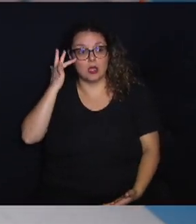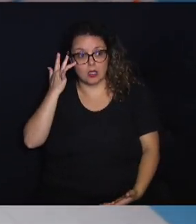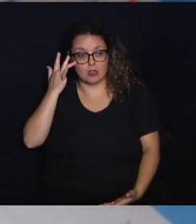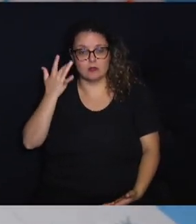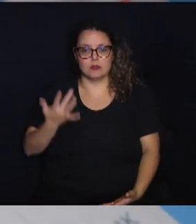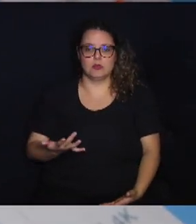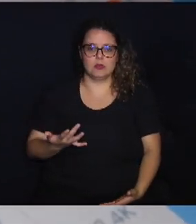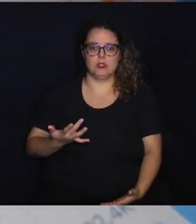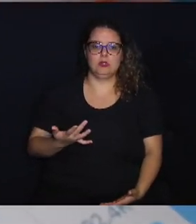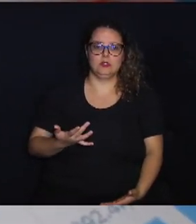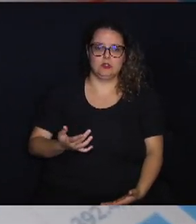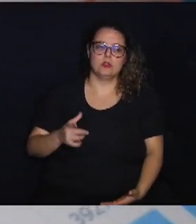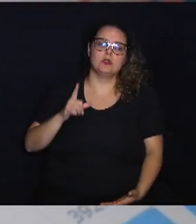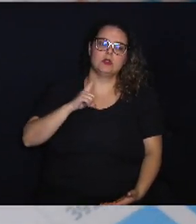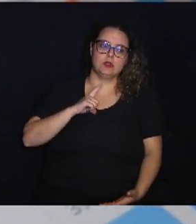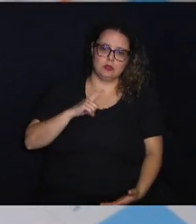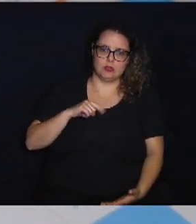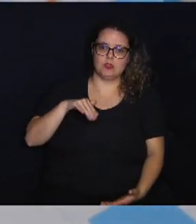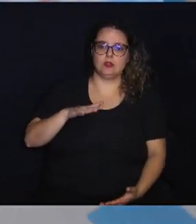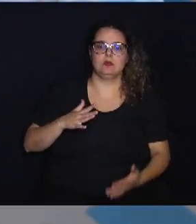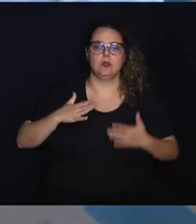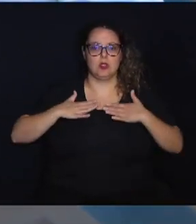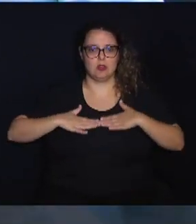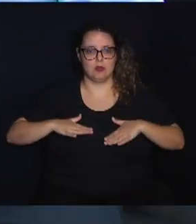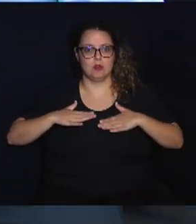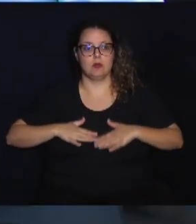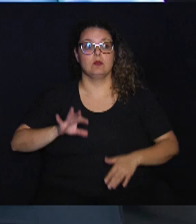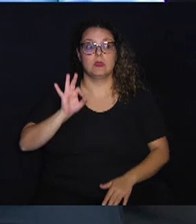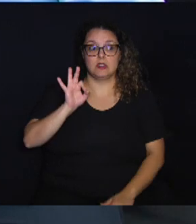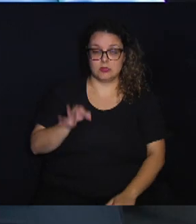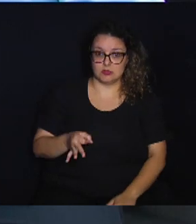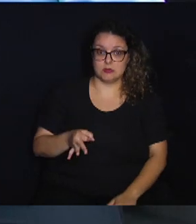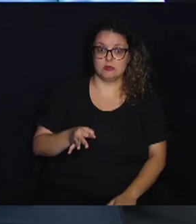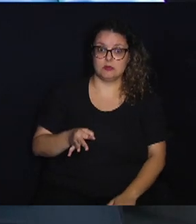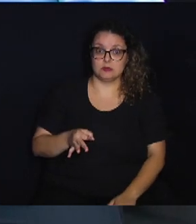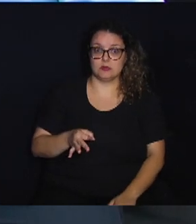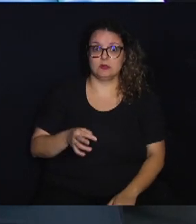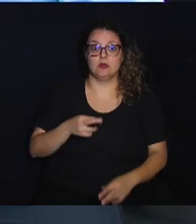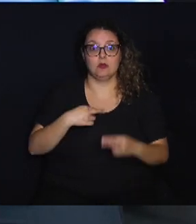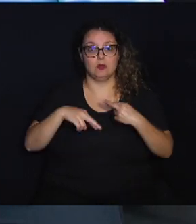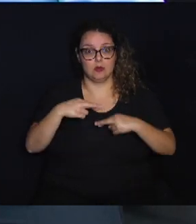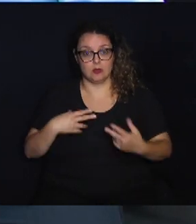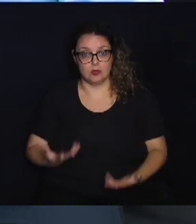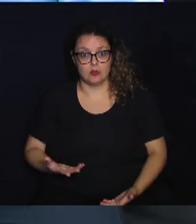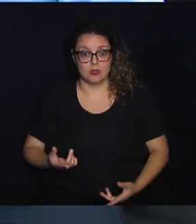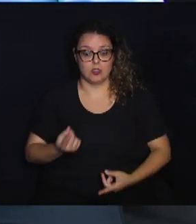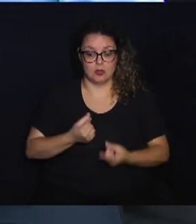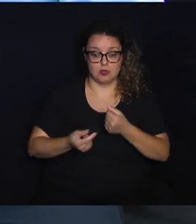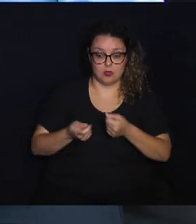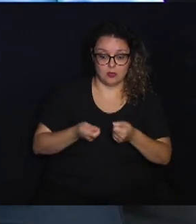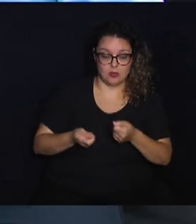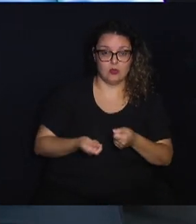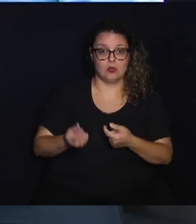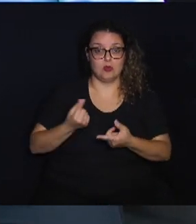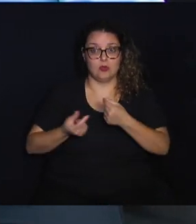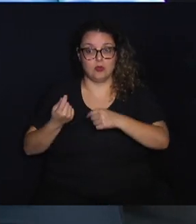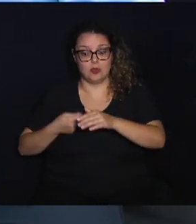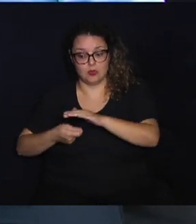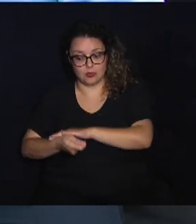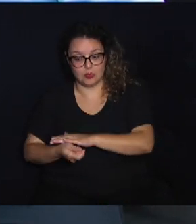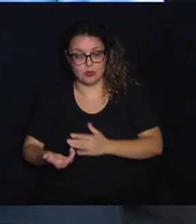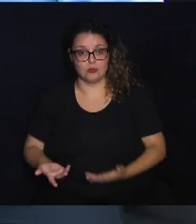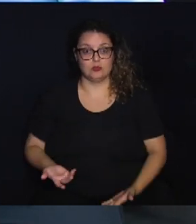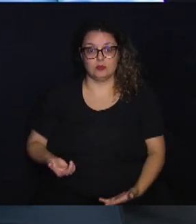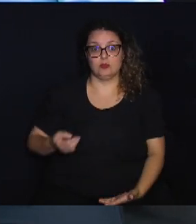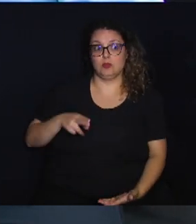aí você vai ter mais tranquilidade, mais certeza sobre a economia, o investimento, ou